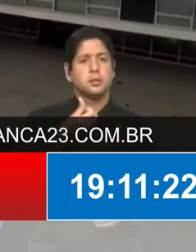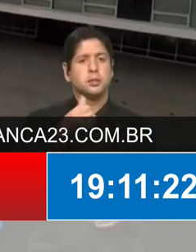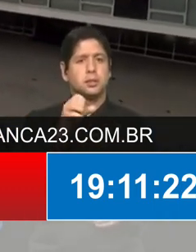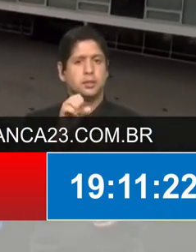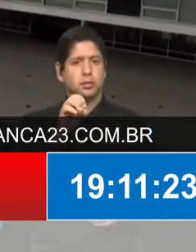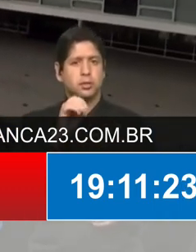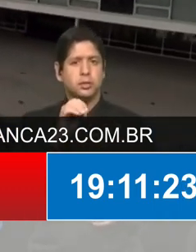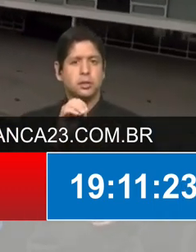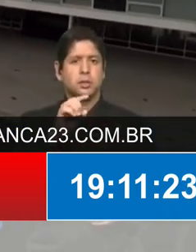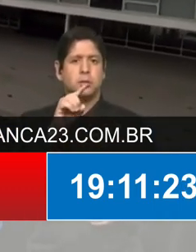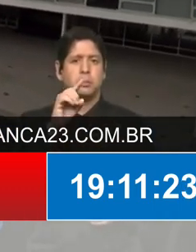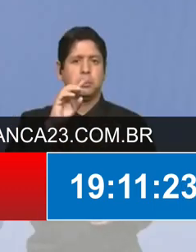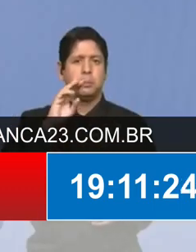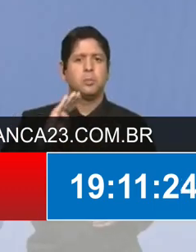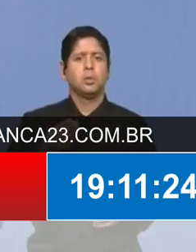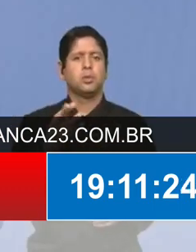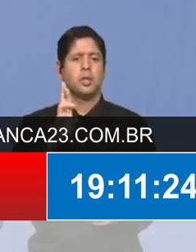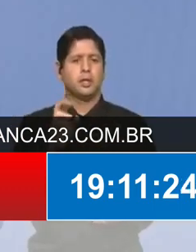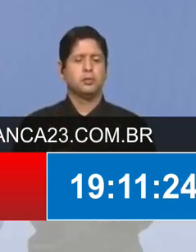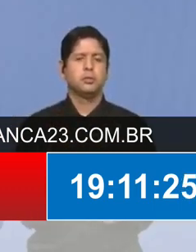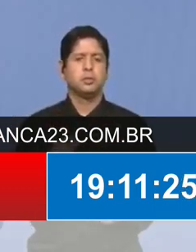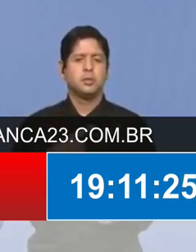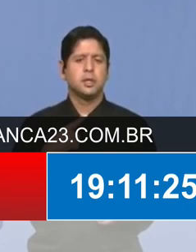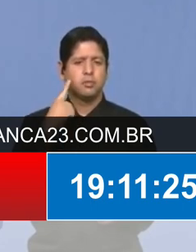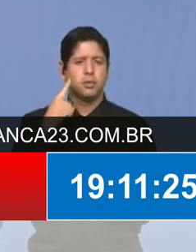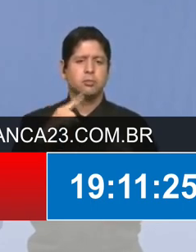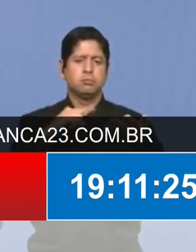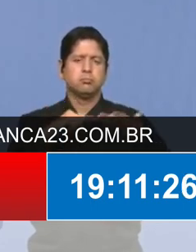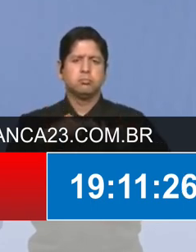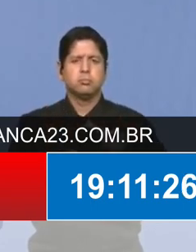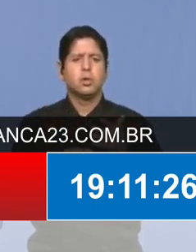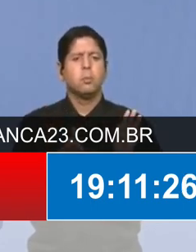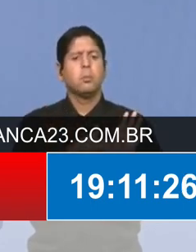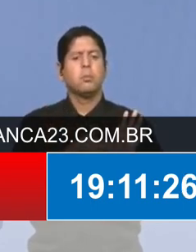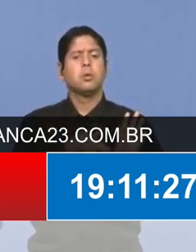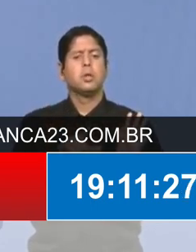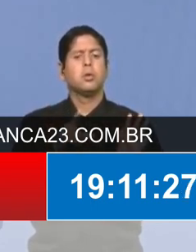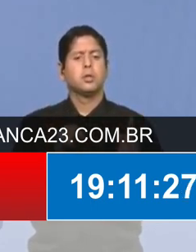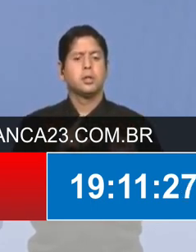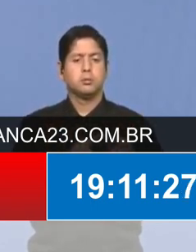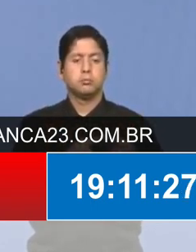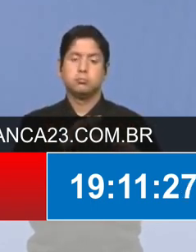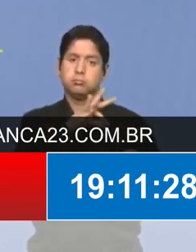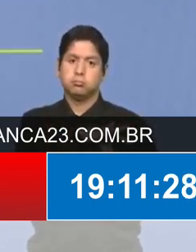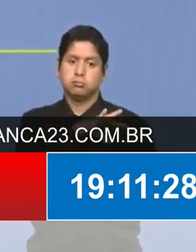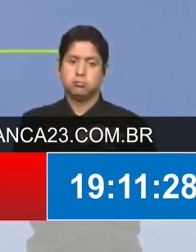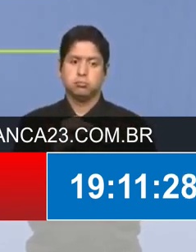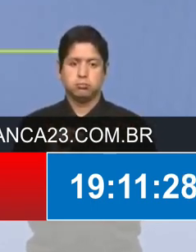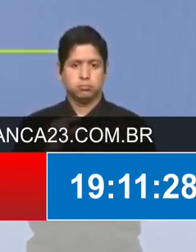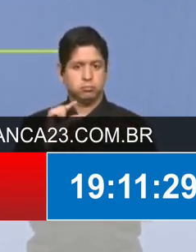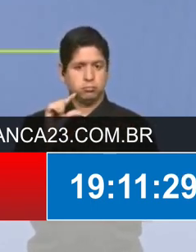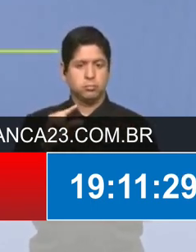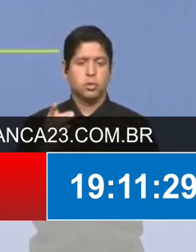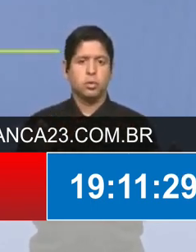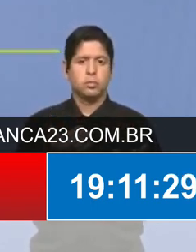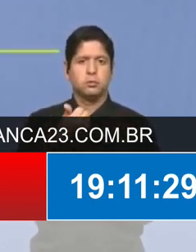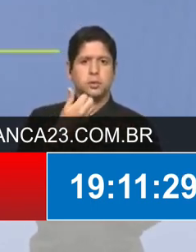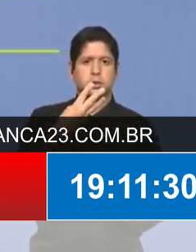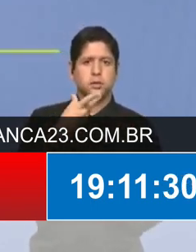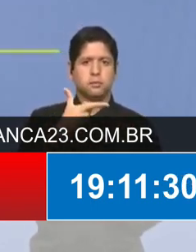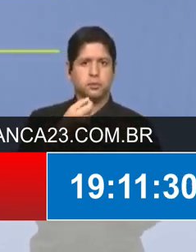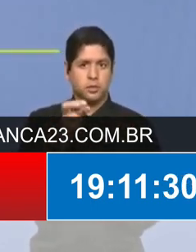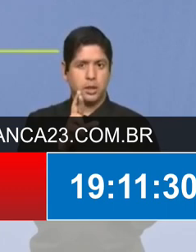bilhões de reais. Entre os pontos da proposta estão o aumento do salário mínimo dos atuais